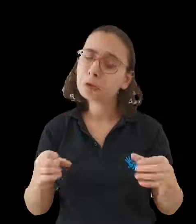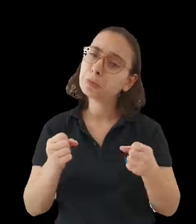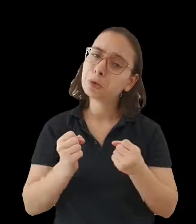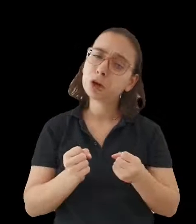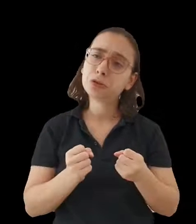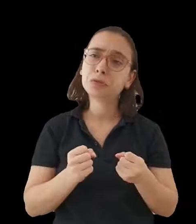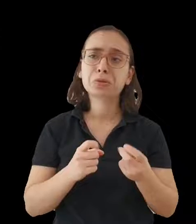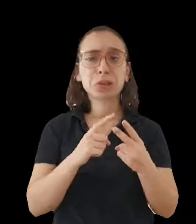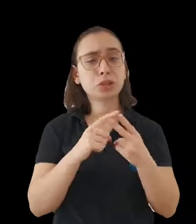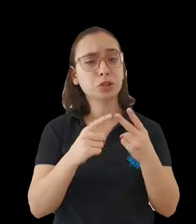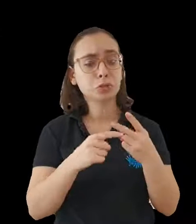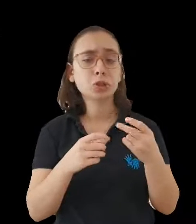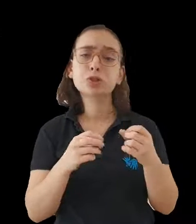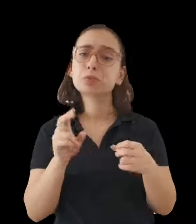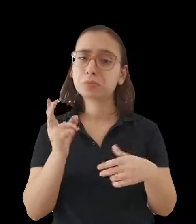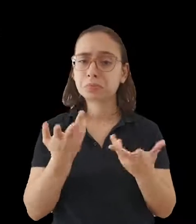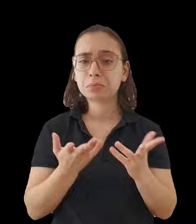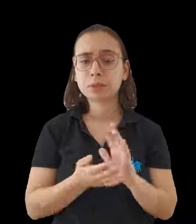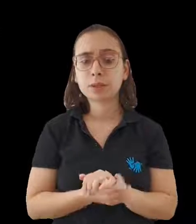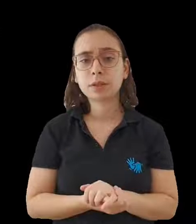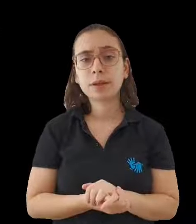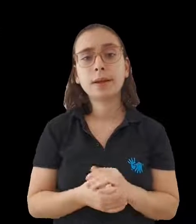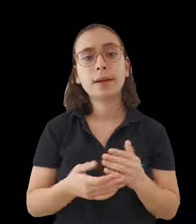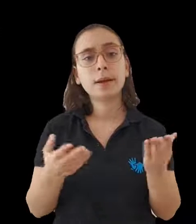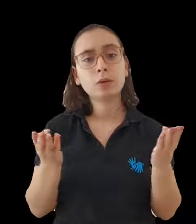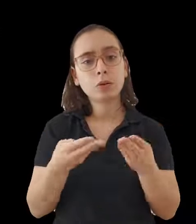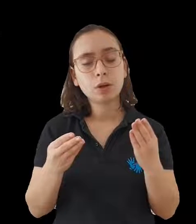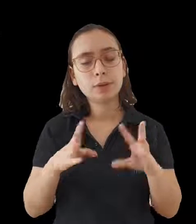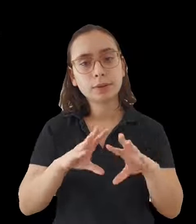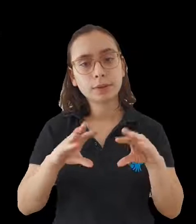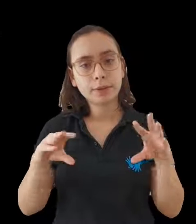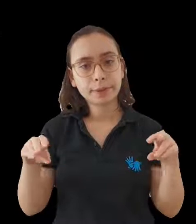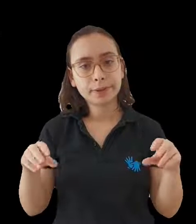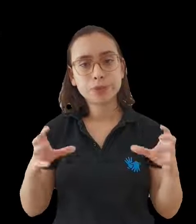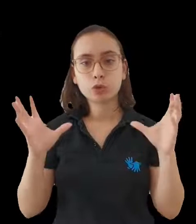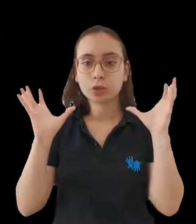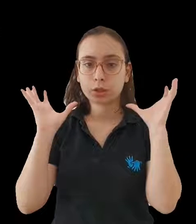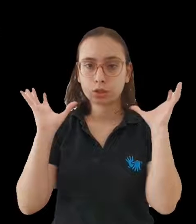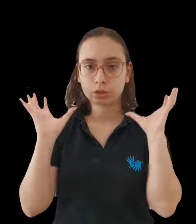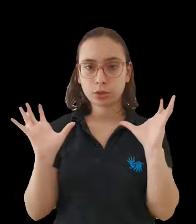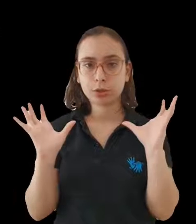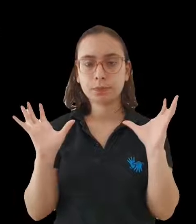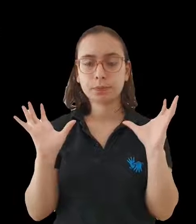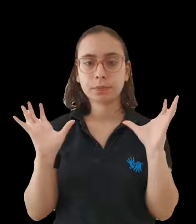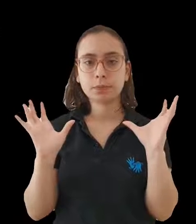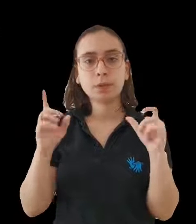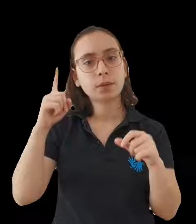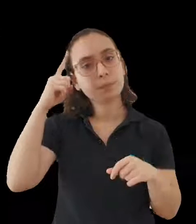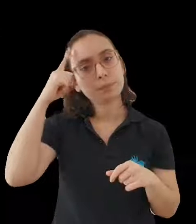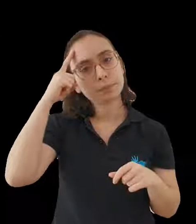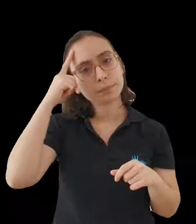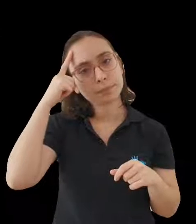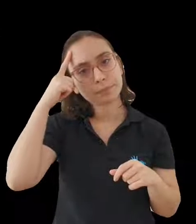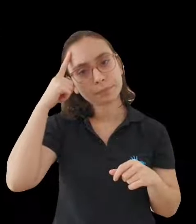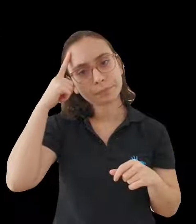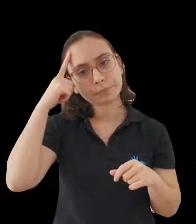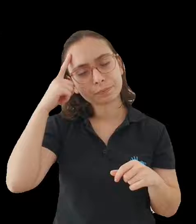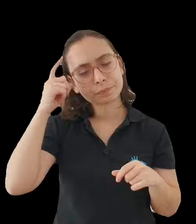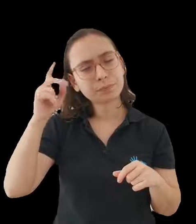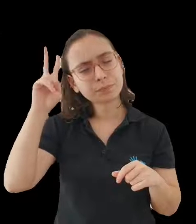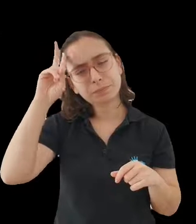tá certo? Agora a gente vai ver o tapete do castelo. Um tapete que eu pensei para fazer várias histórias